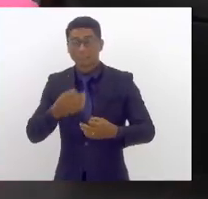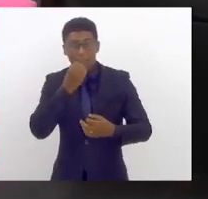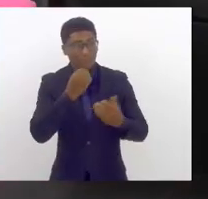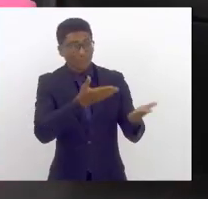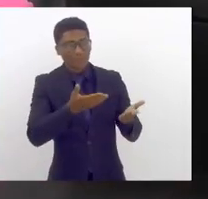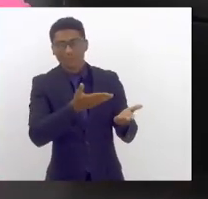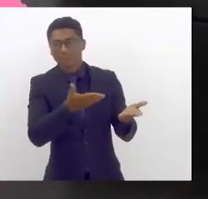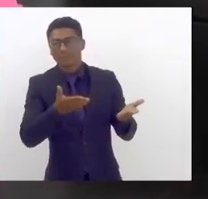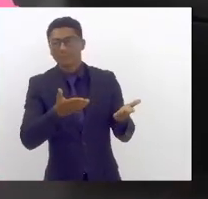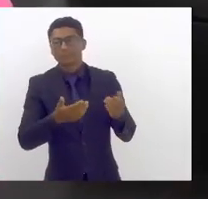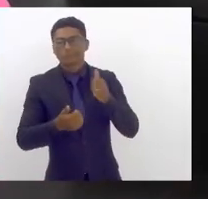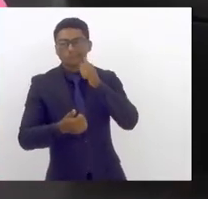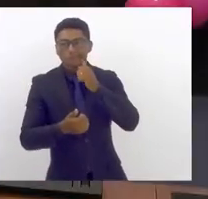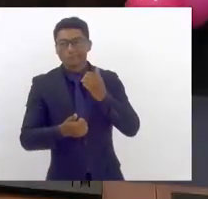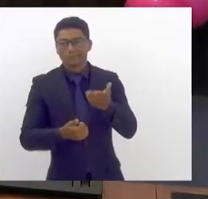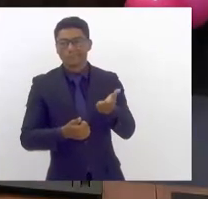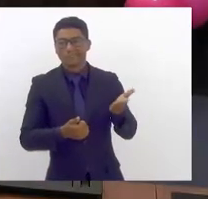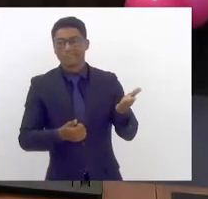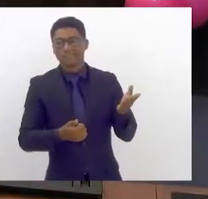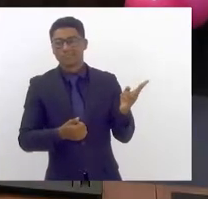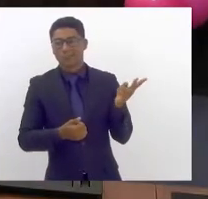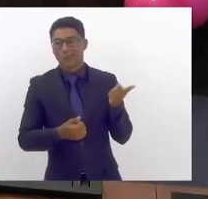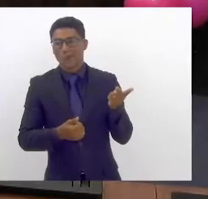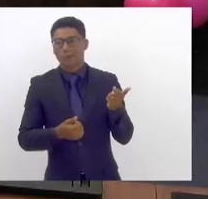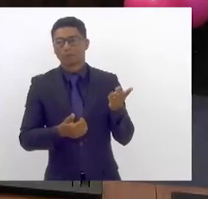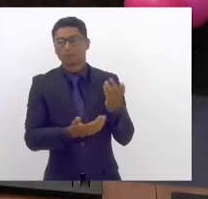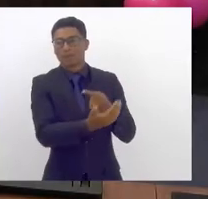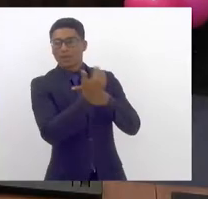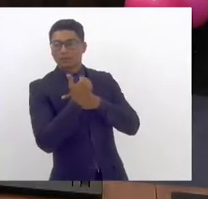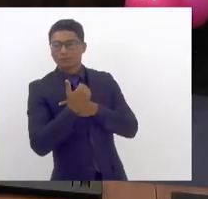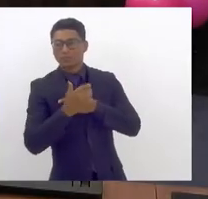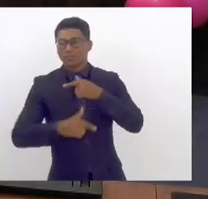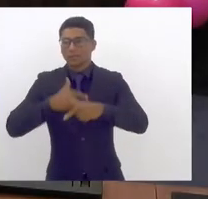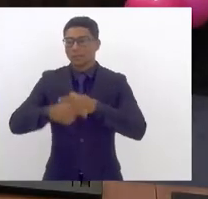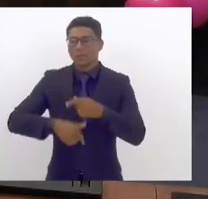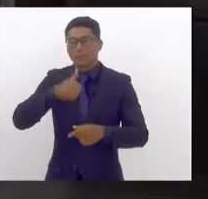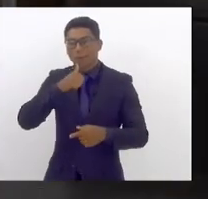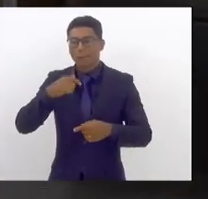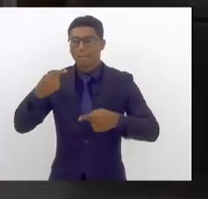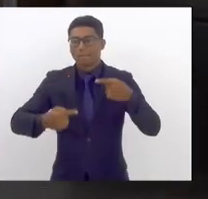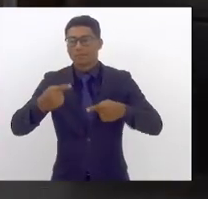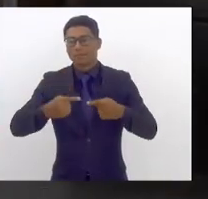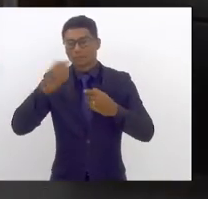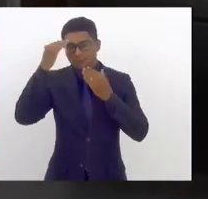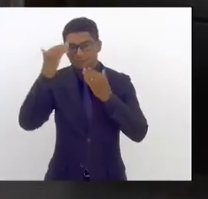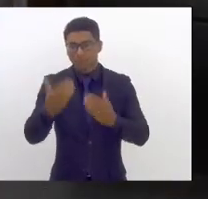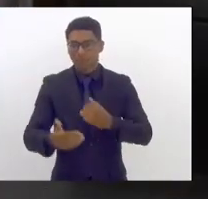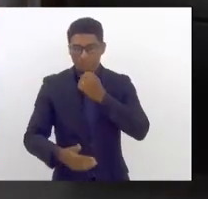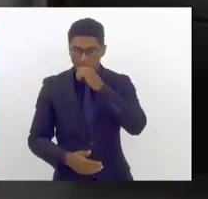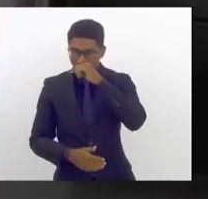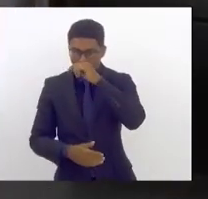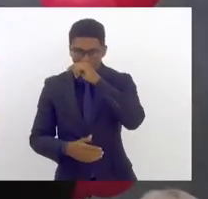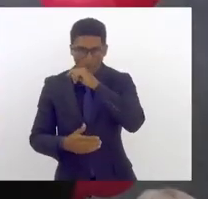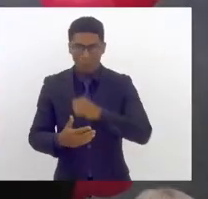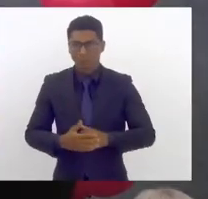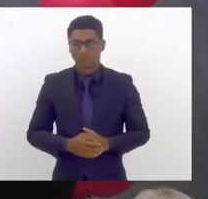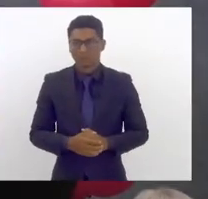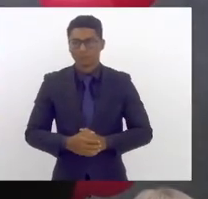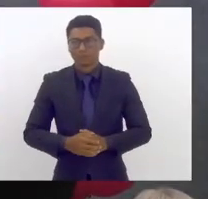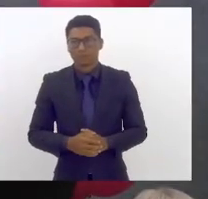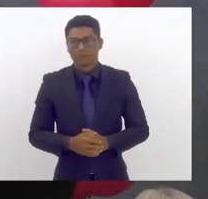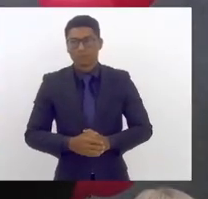meninas essas trincheiras que nos ajuda a trabalhar a política de mulheres muito obrigada gente eu